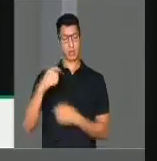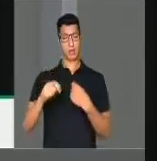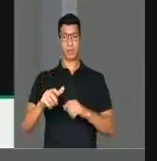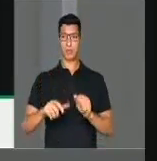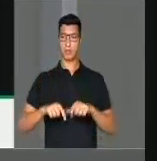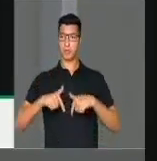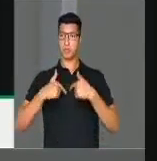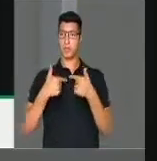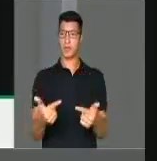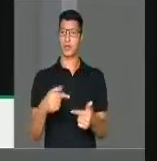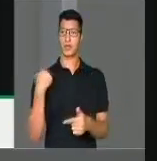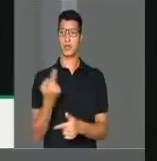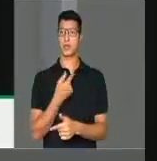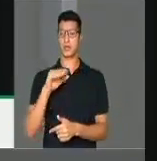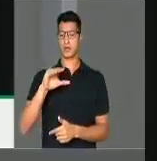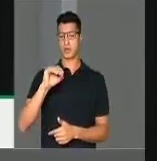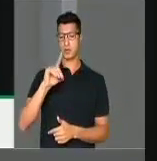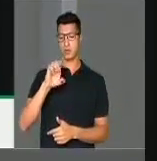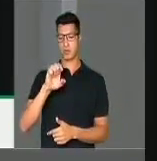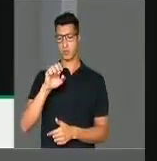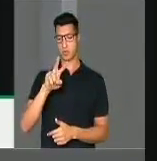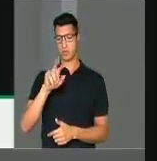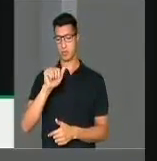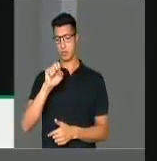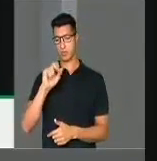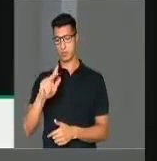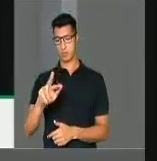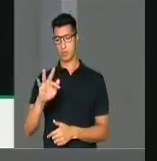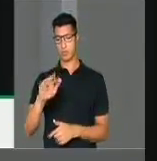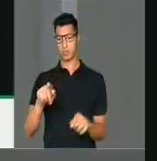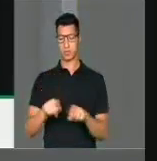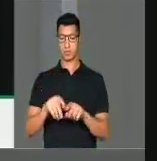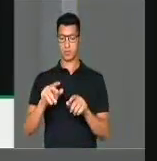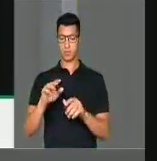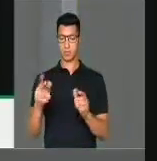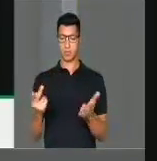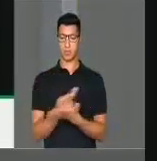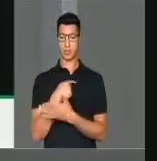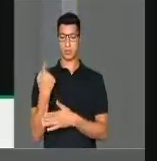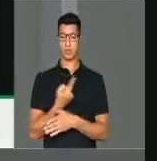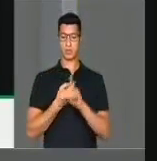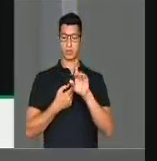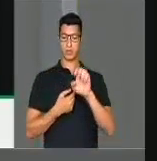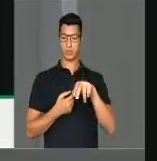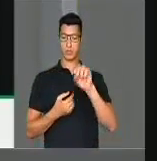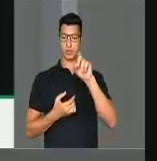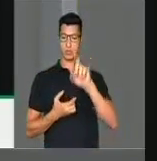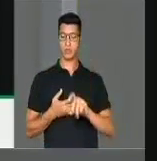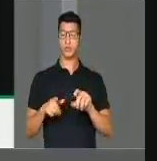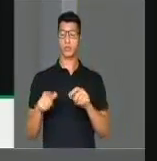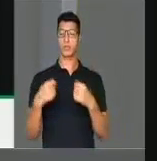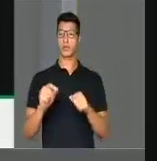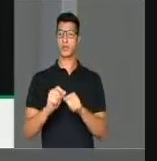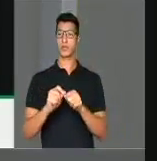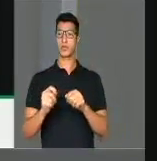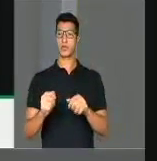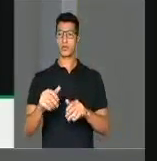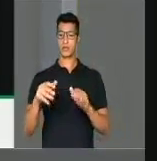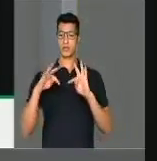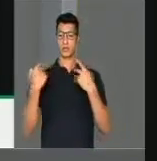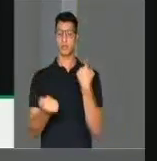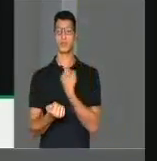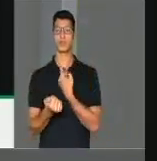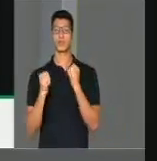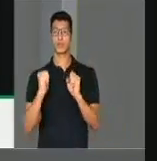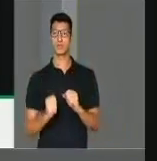precisamos fortalecer a nossa Codevasf, precisamos revitalizar o nosso DENOX, precisamos fazer, acima de